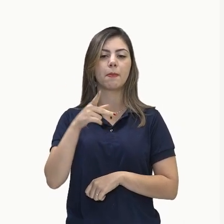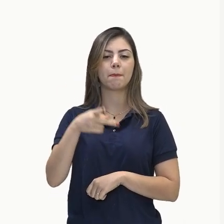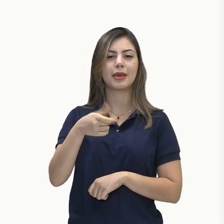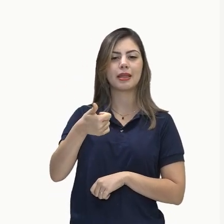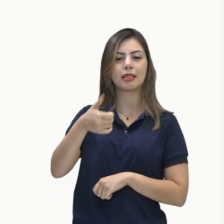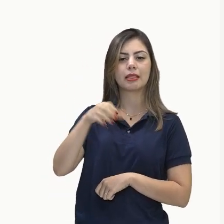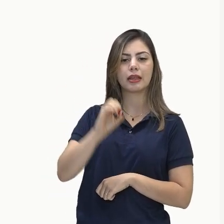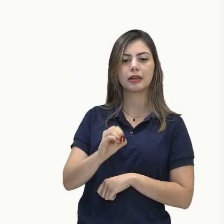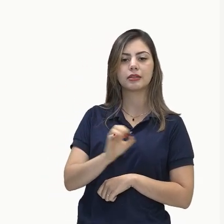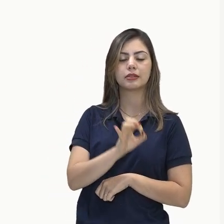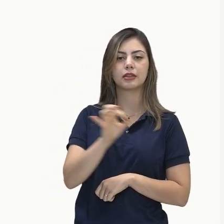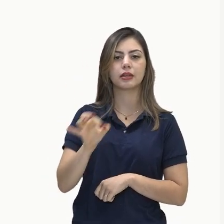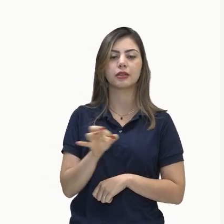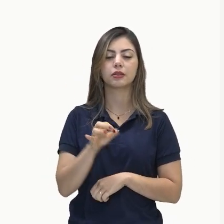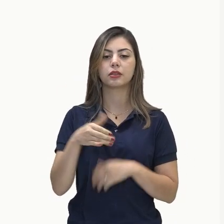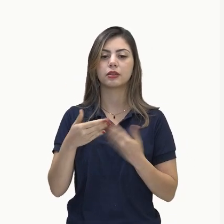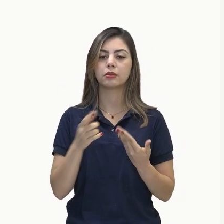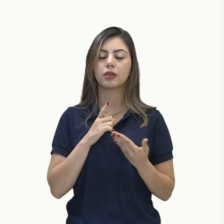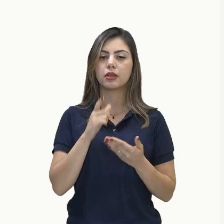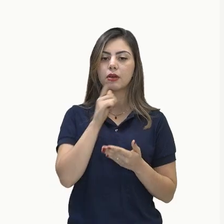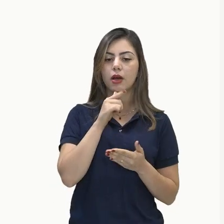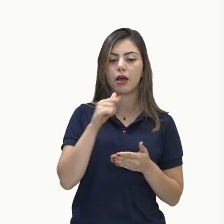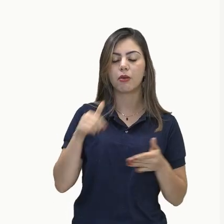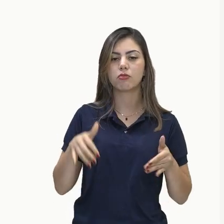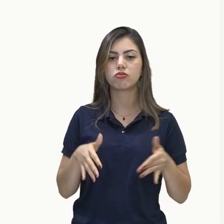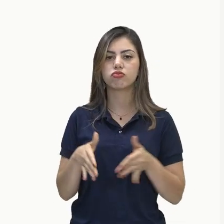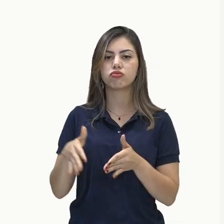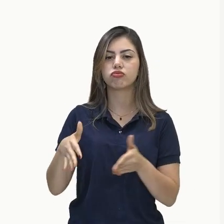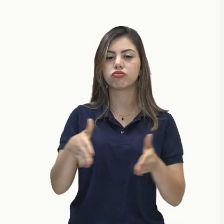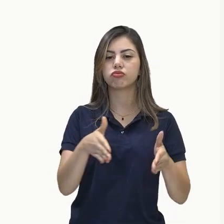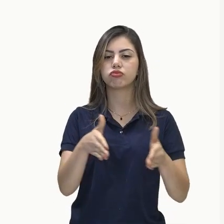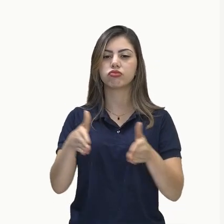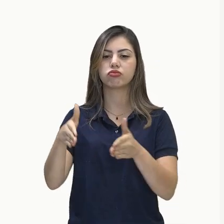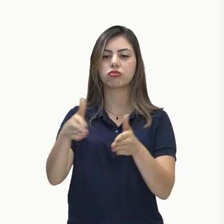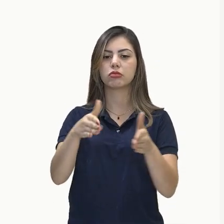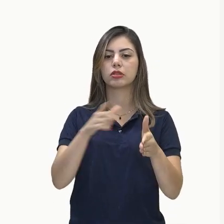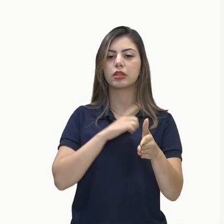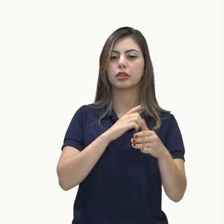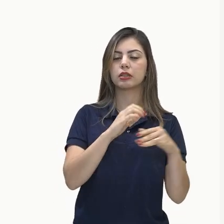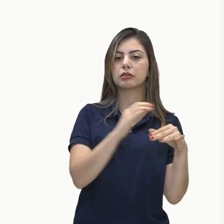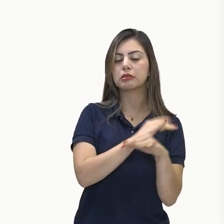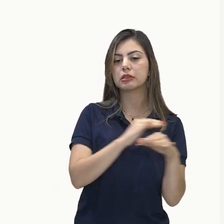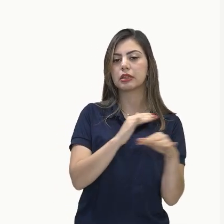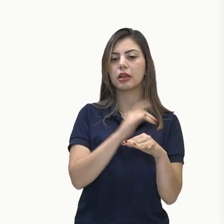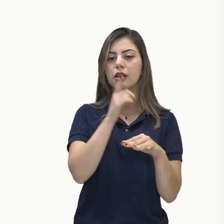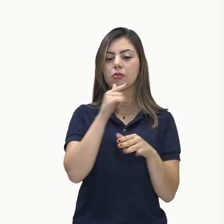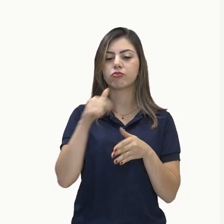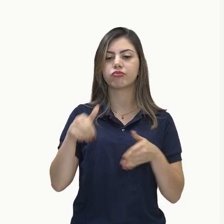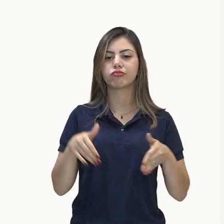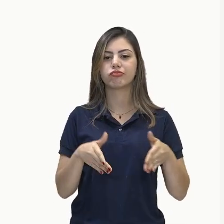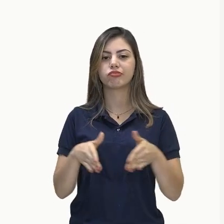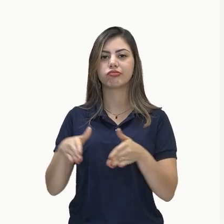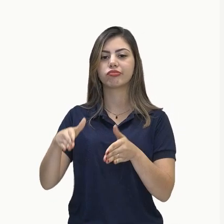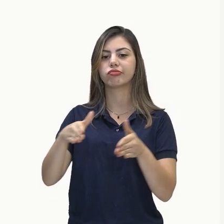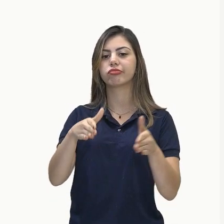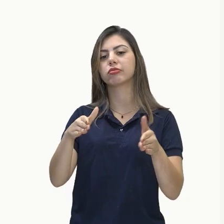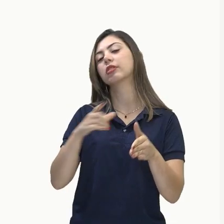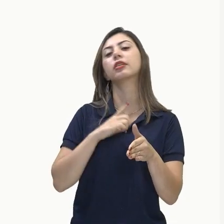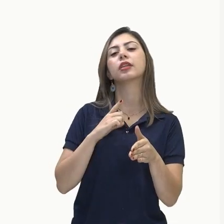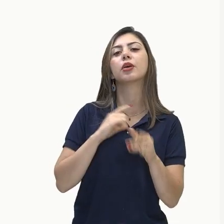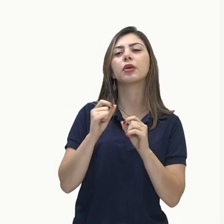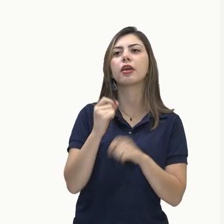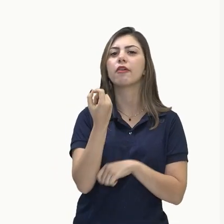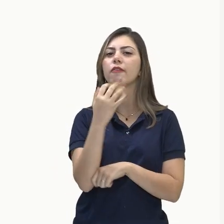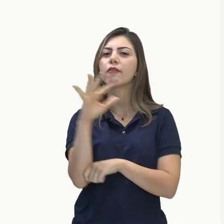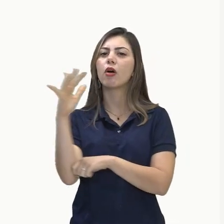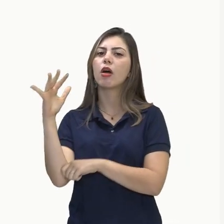o trajeto do Igarapé do Mindu. Ele recorta áreas urbanas remanescentes, florestais, ou seja, pequenos